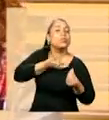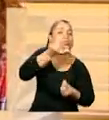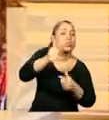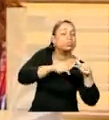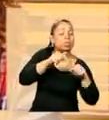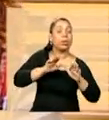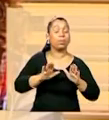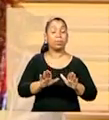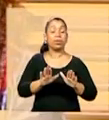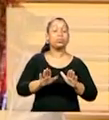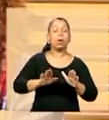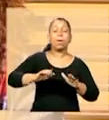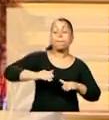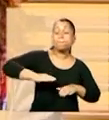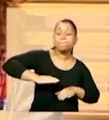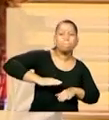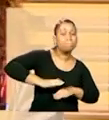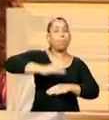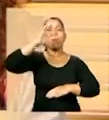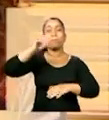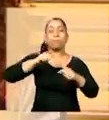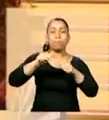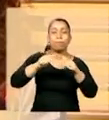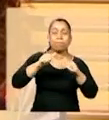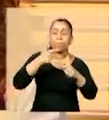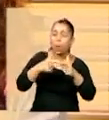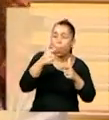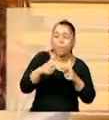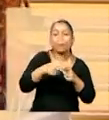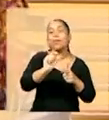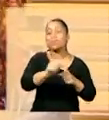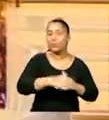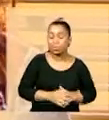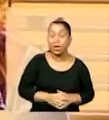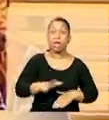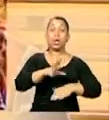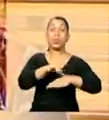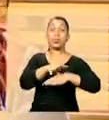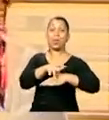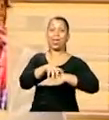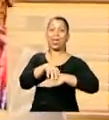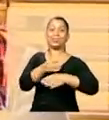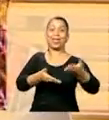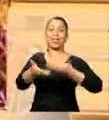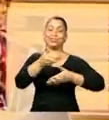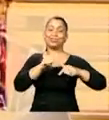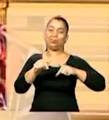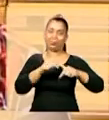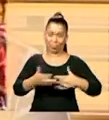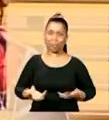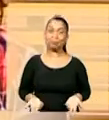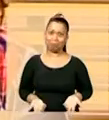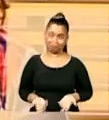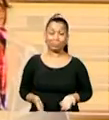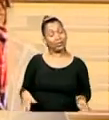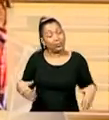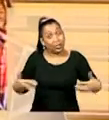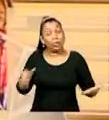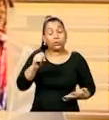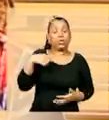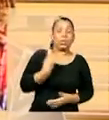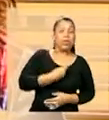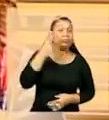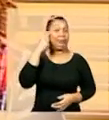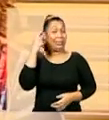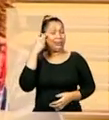do acidente de trabalho. O maior problema que nós encontramos hoje são as subnotificações de doenças relacionadas ao trabalho.